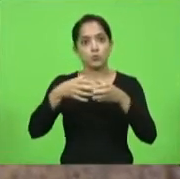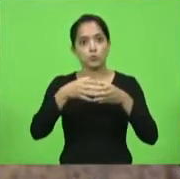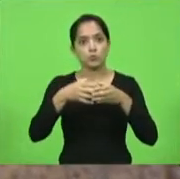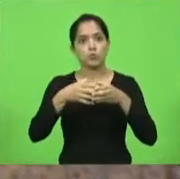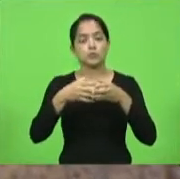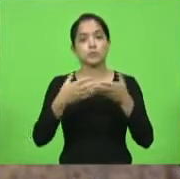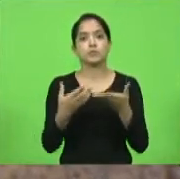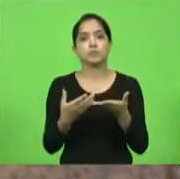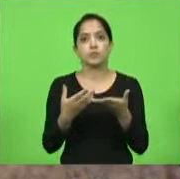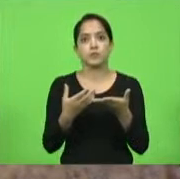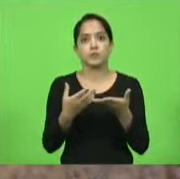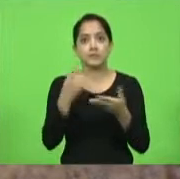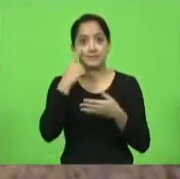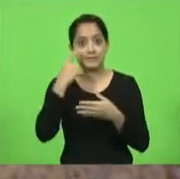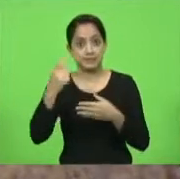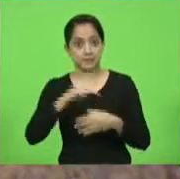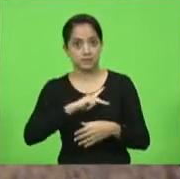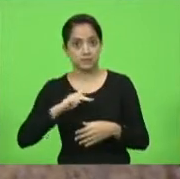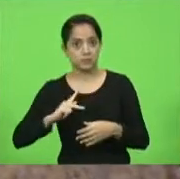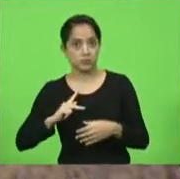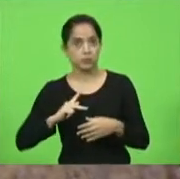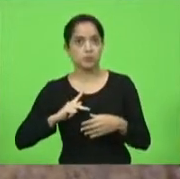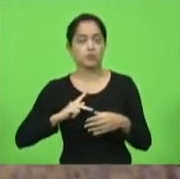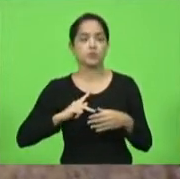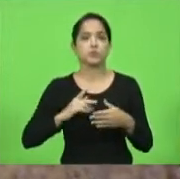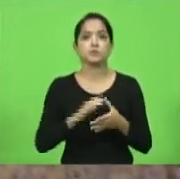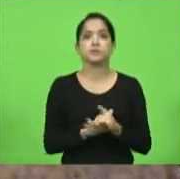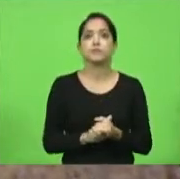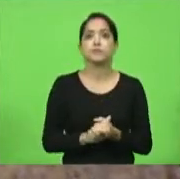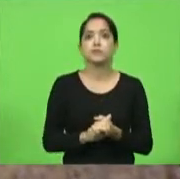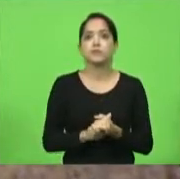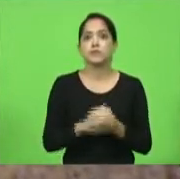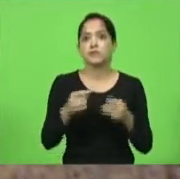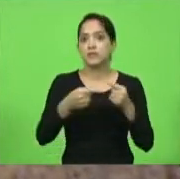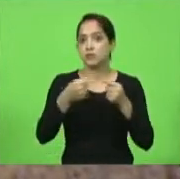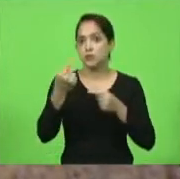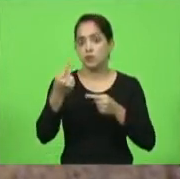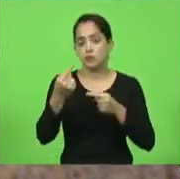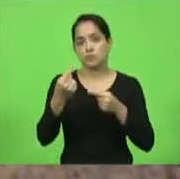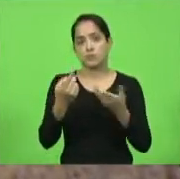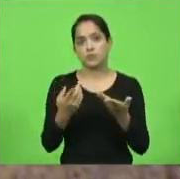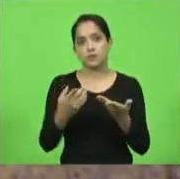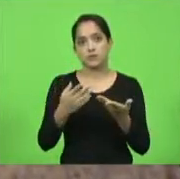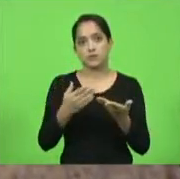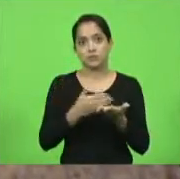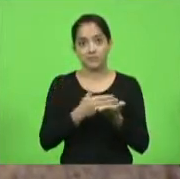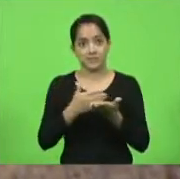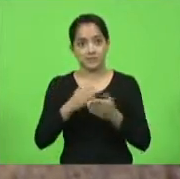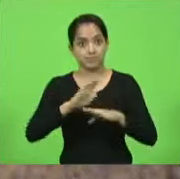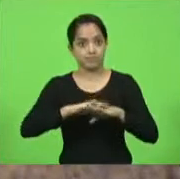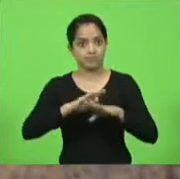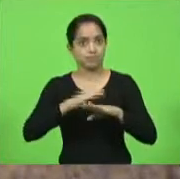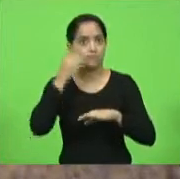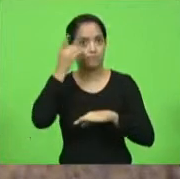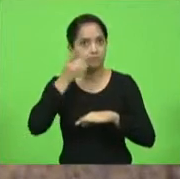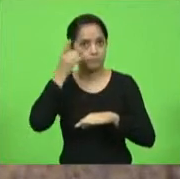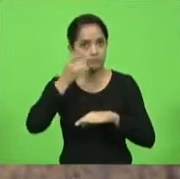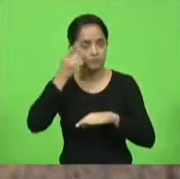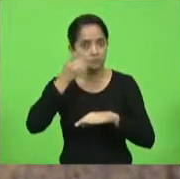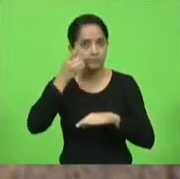público que não caibam em projetos de iniciativa legislativa. Ou seja, é uma sugestão do deputado. Ele é